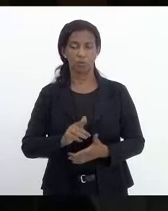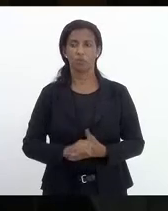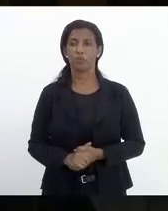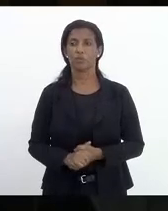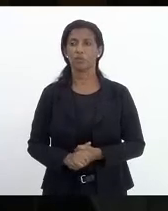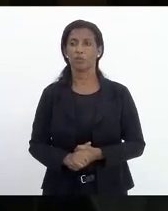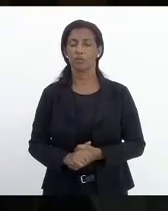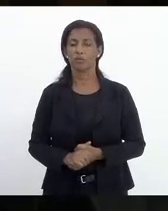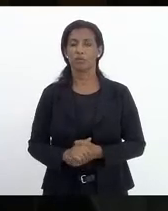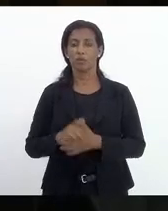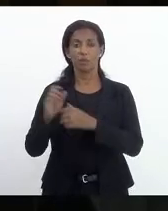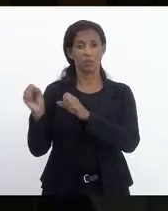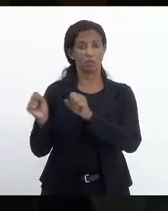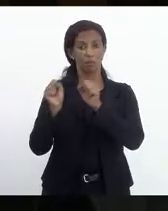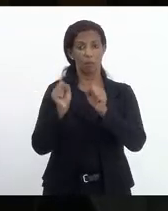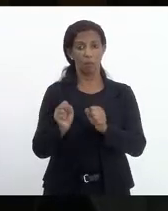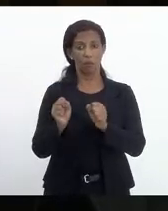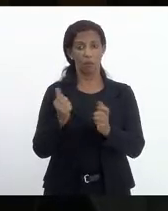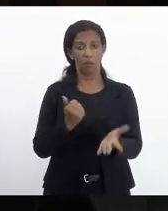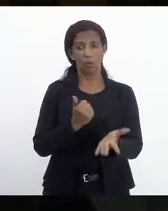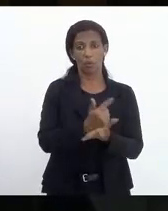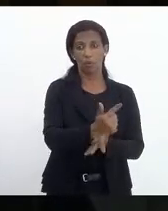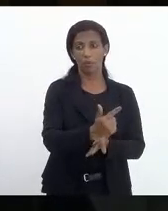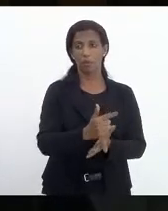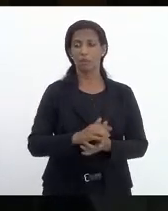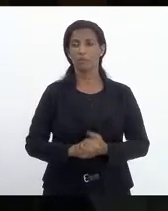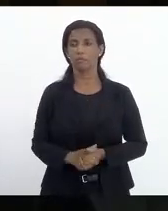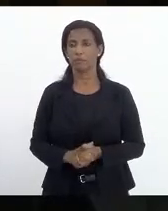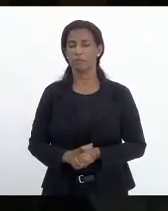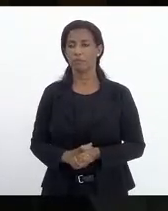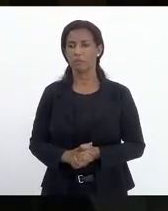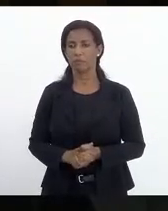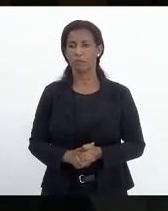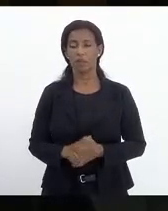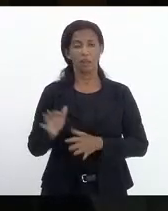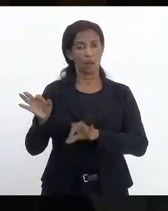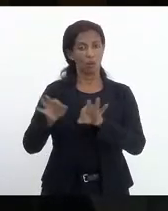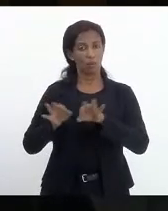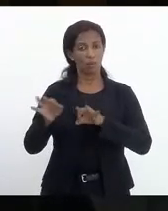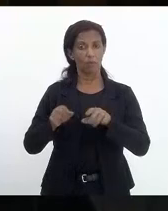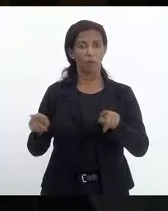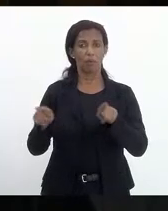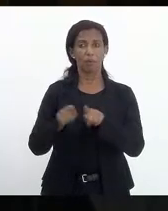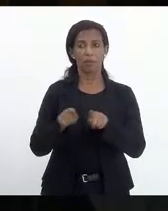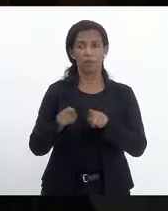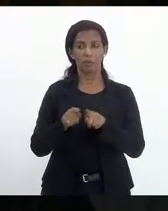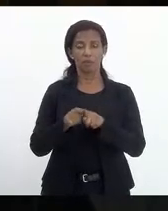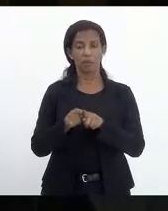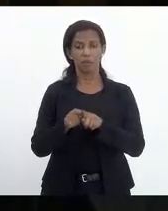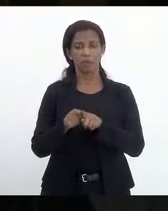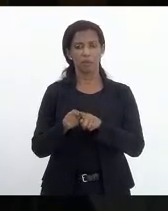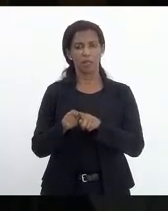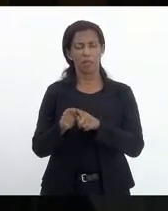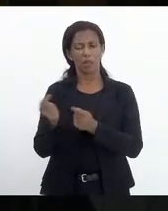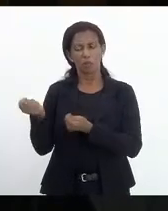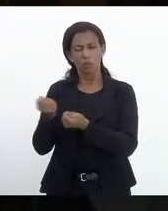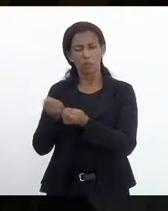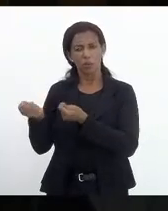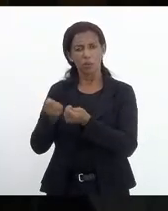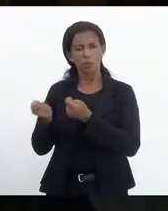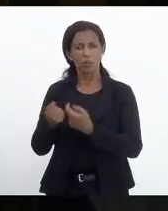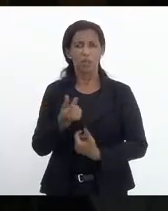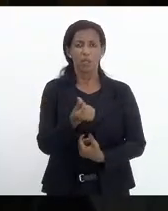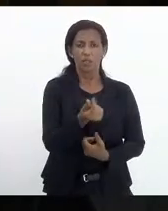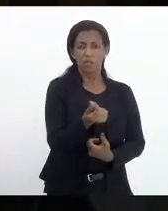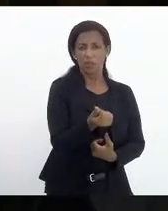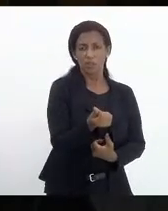esse poder de compra do funcionalismo público porque é uma forma também de recuperar a economia e esse